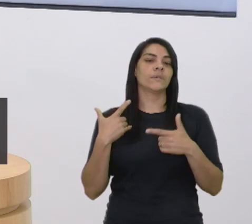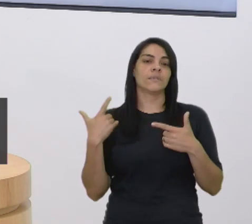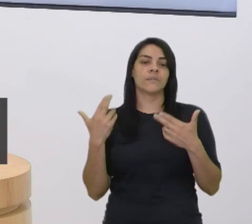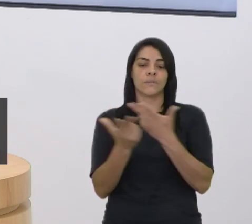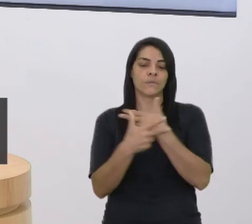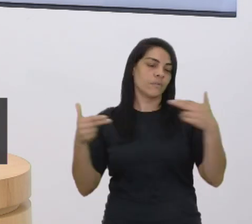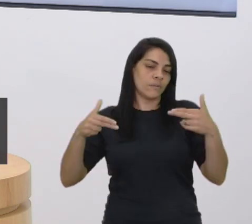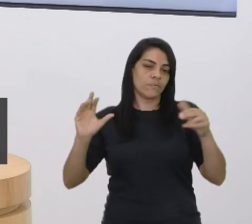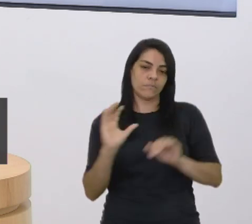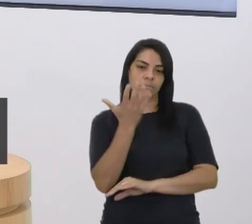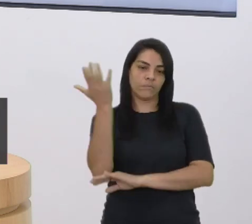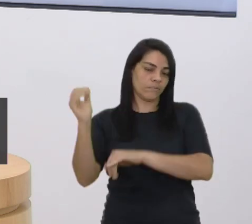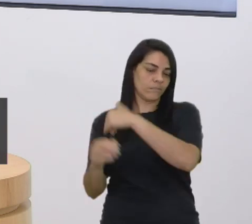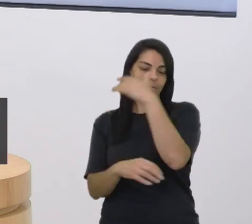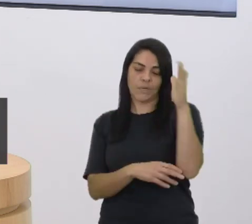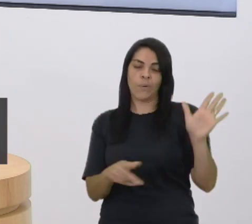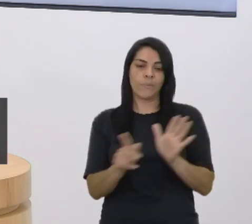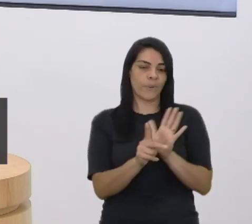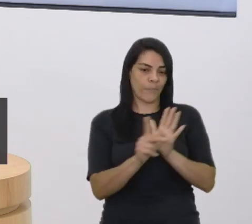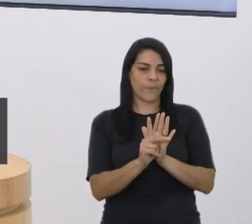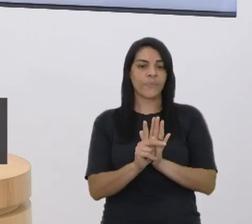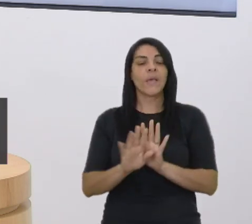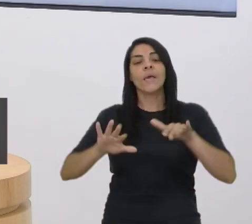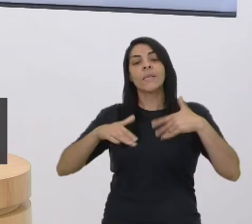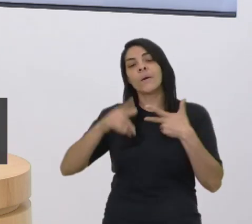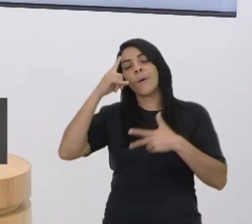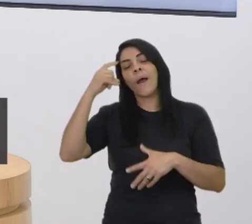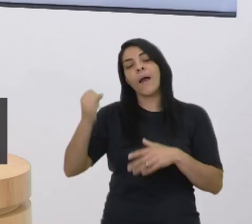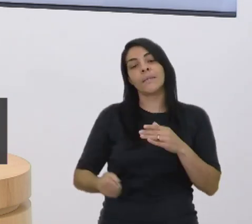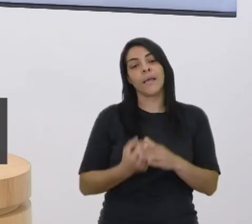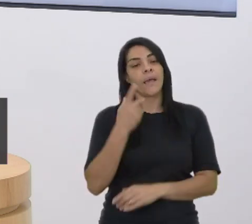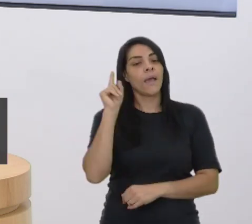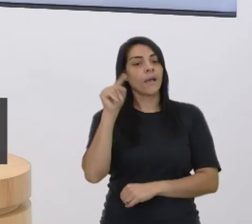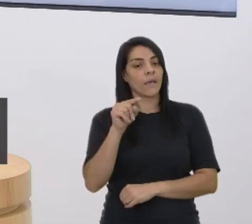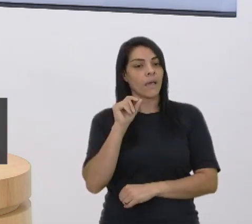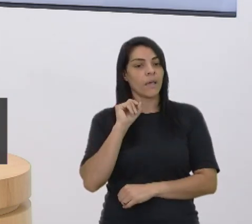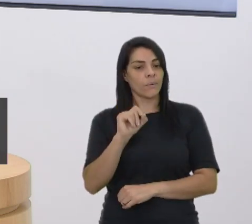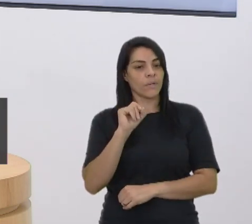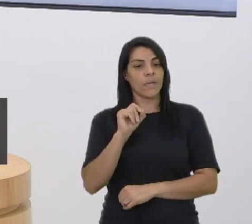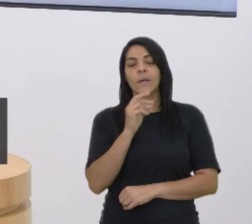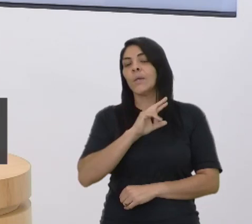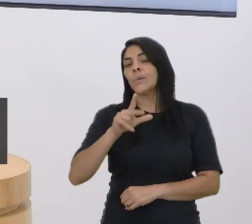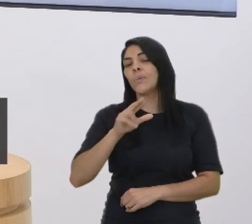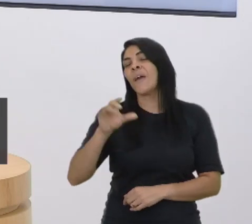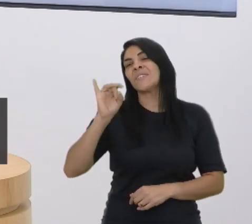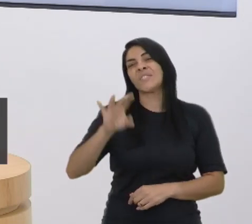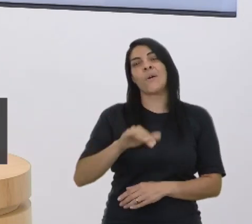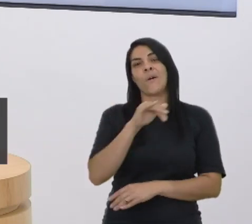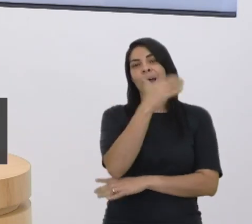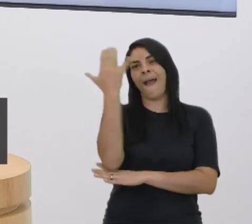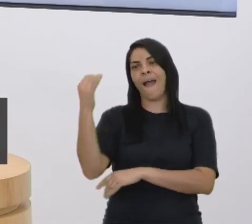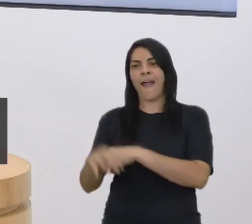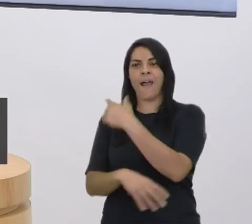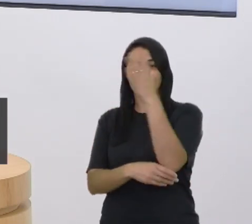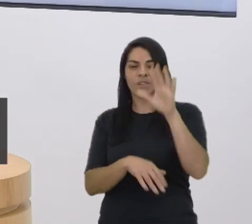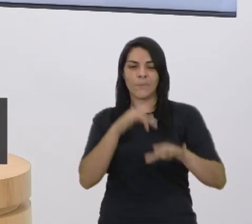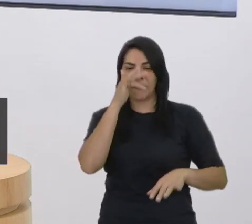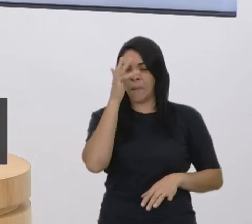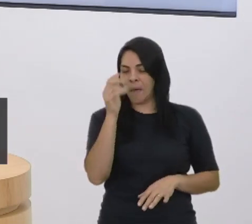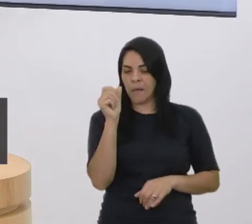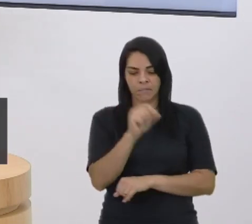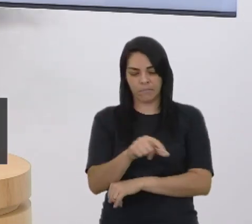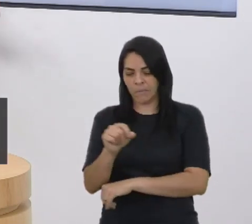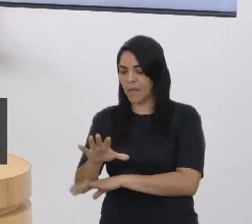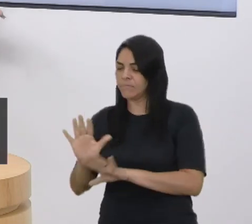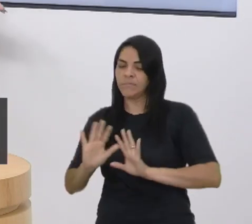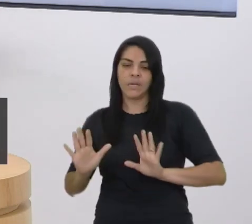Então, a ideia é, o ecossistema não é só árvore, não é só planta, ele está incluindo animais,